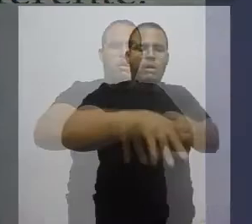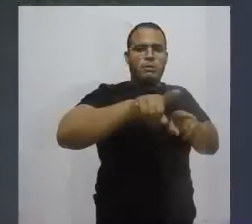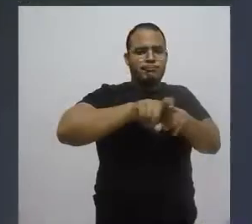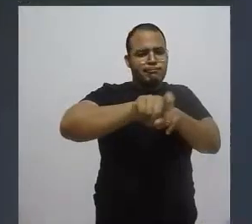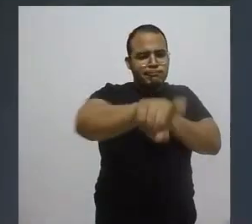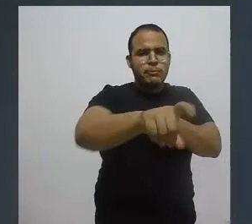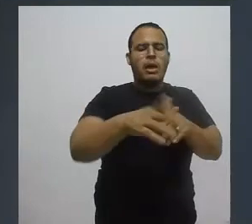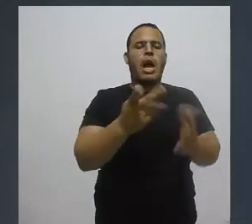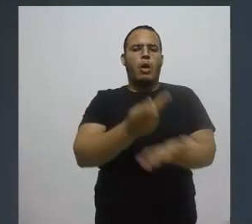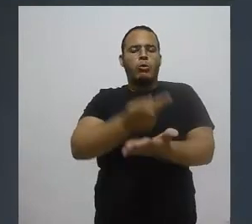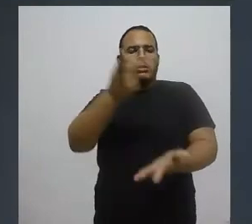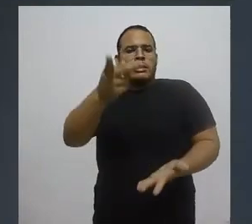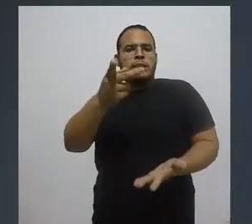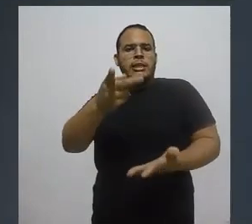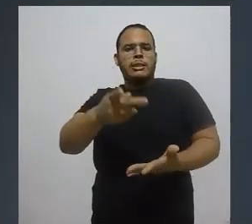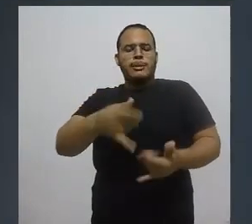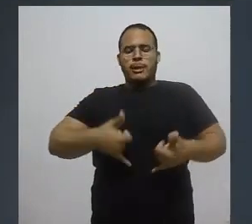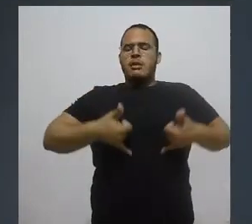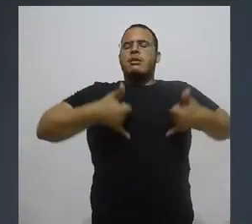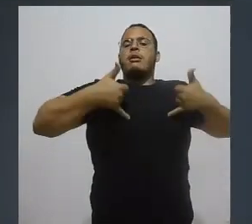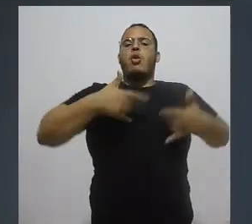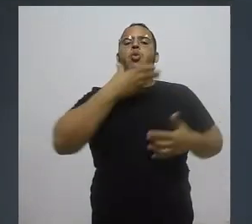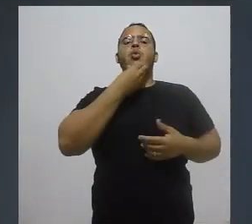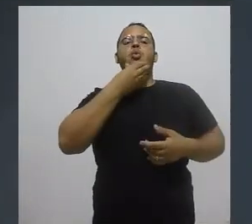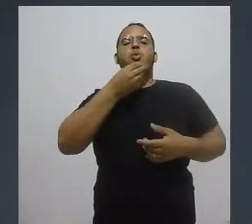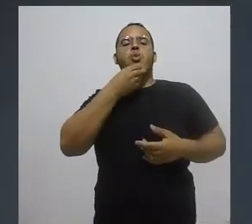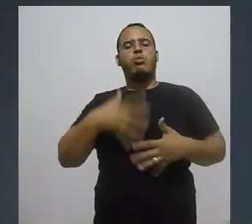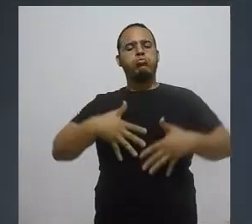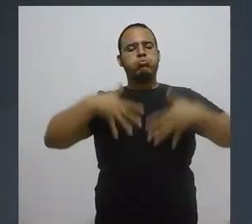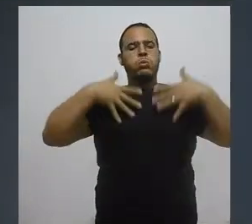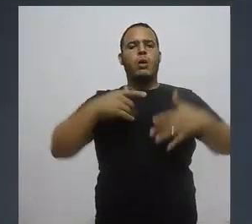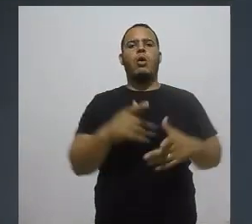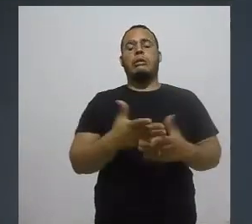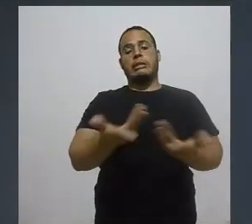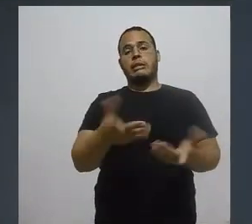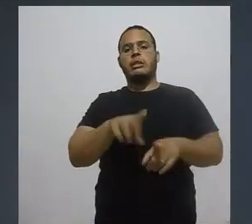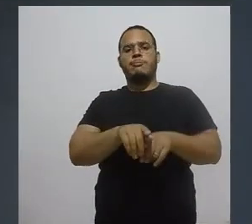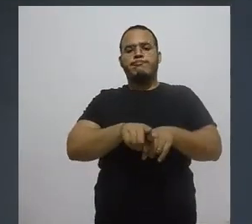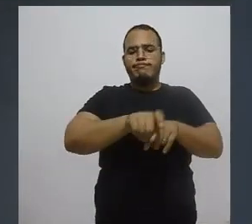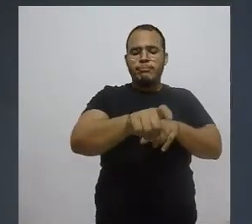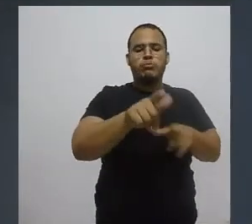no processo da ejaculação, o qual se abre na uretra.